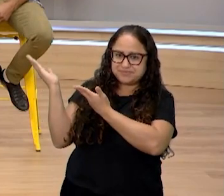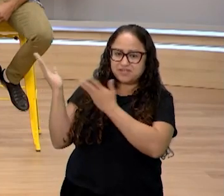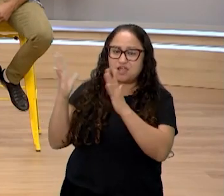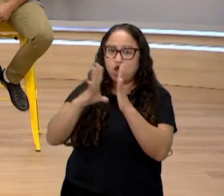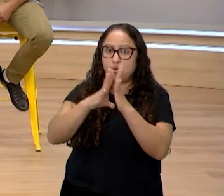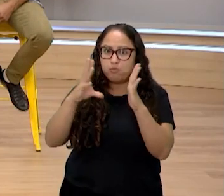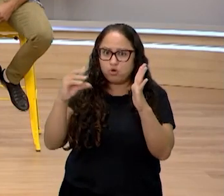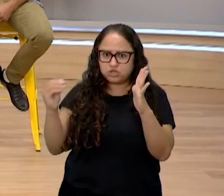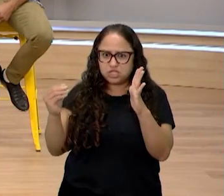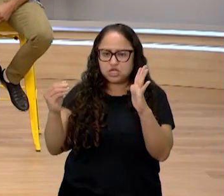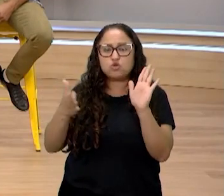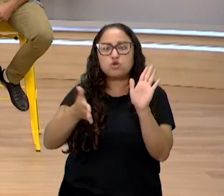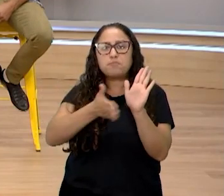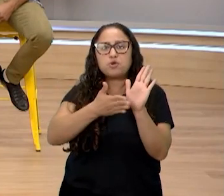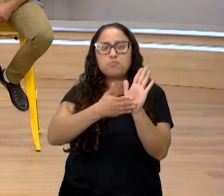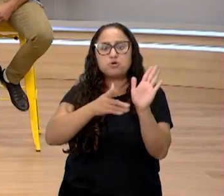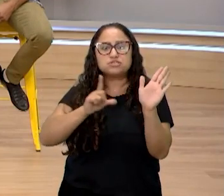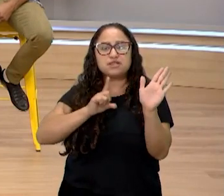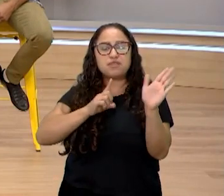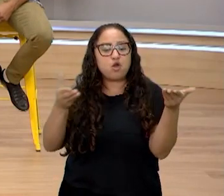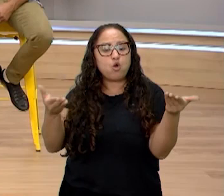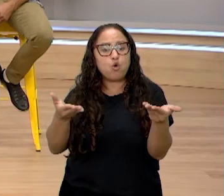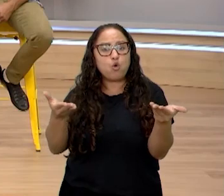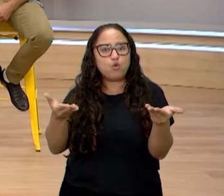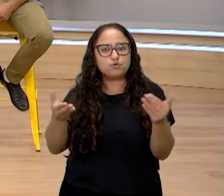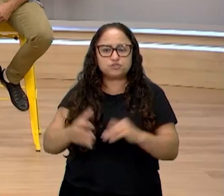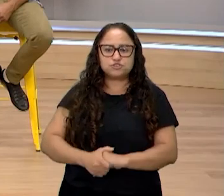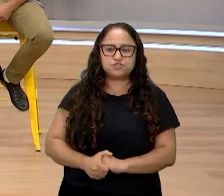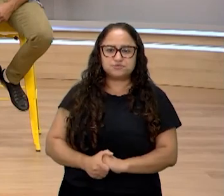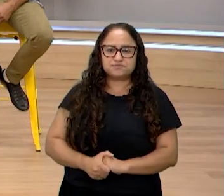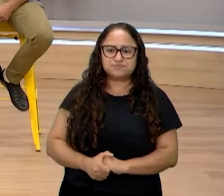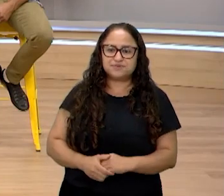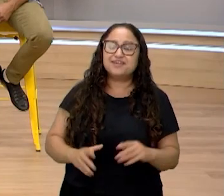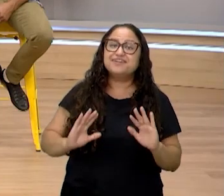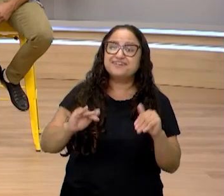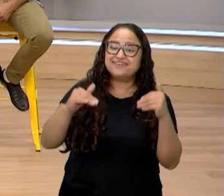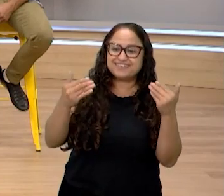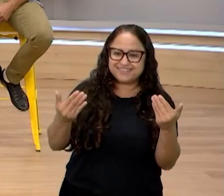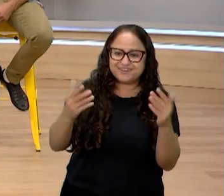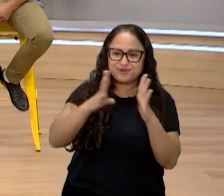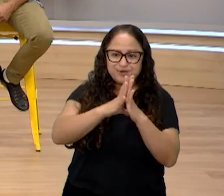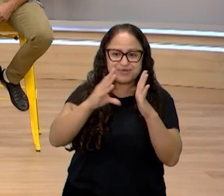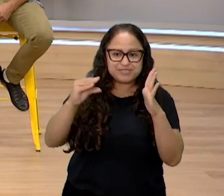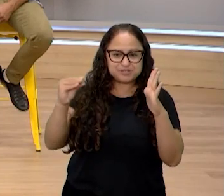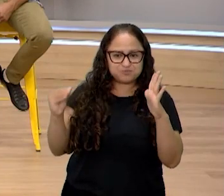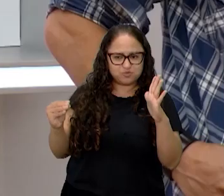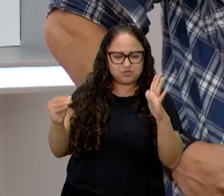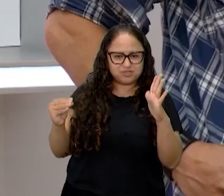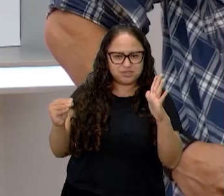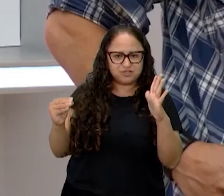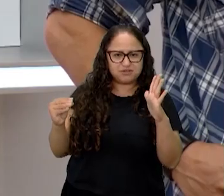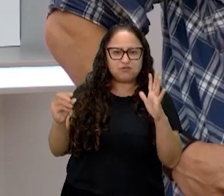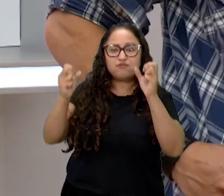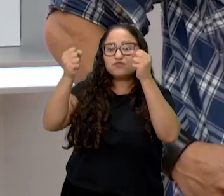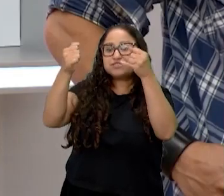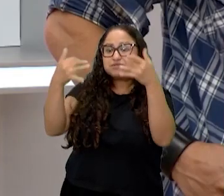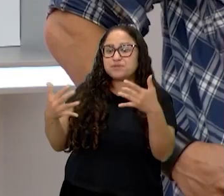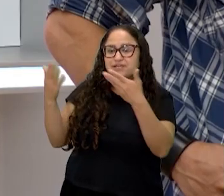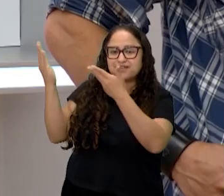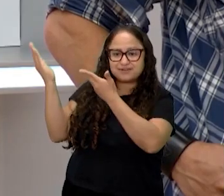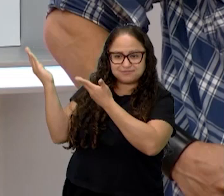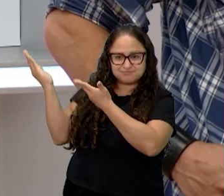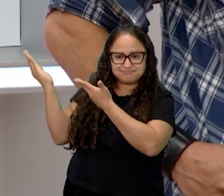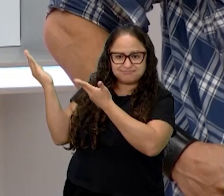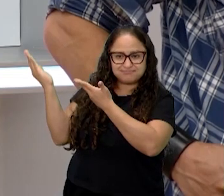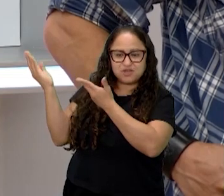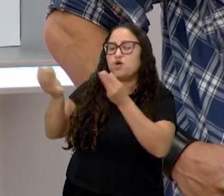de DNA proposto atualmente. E aí, né, com esse modelo, então, a gente vai explicar um pouquinho